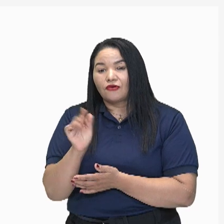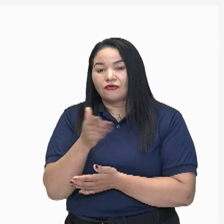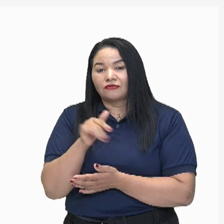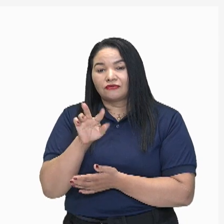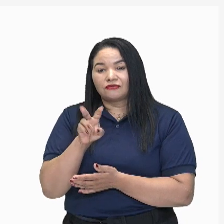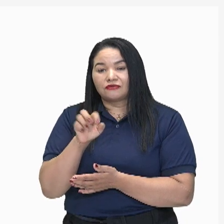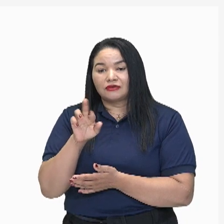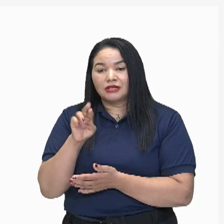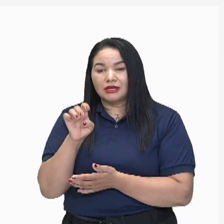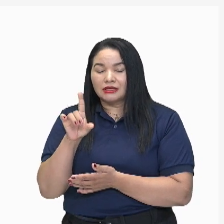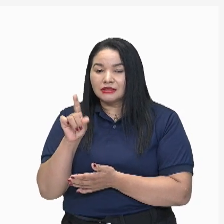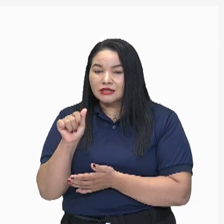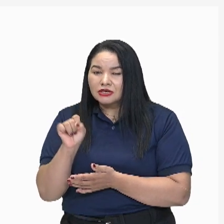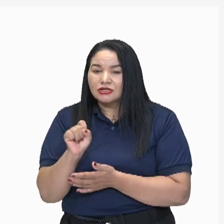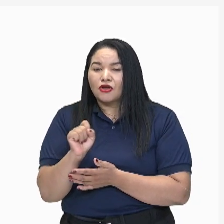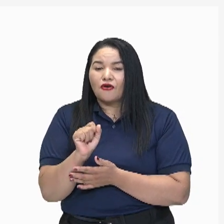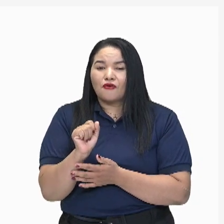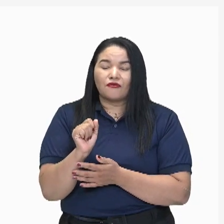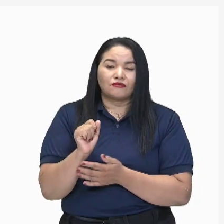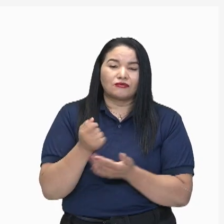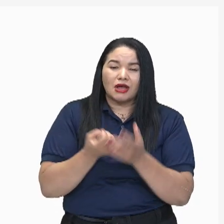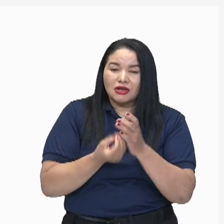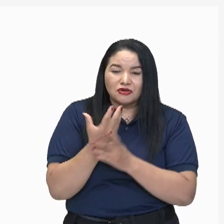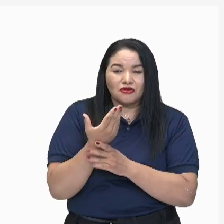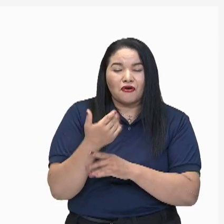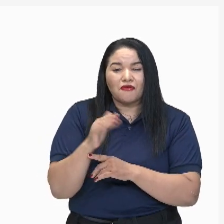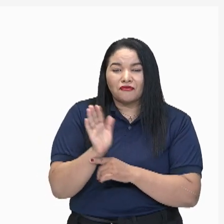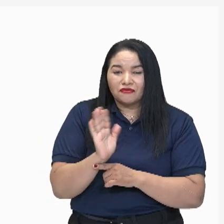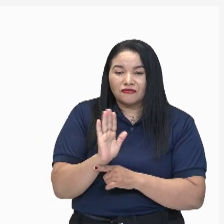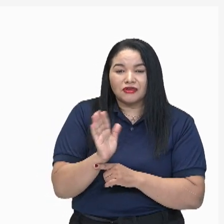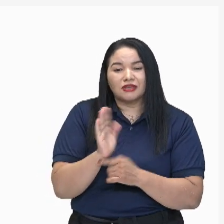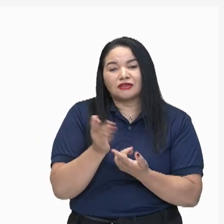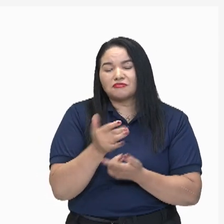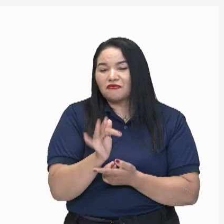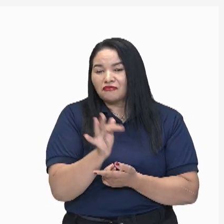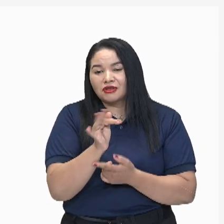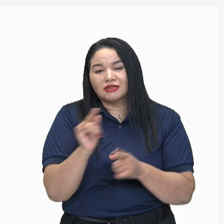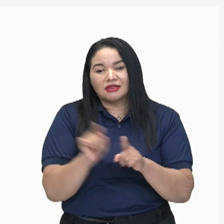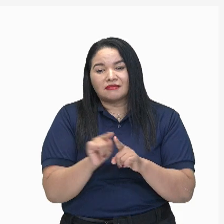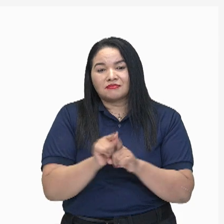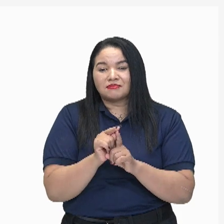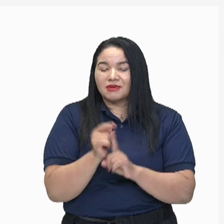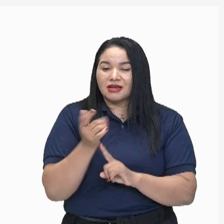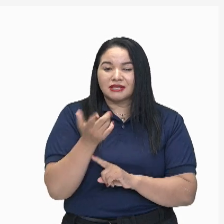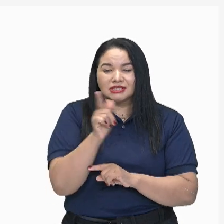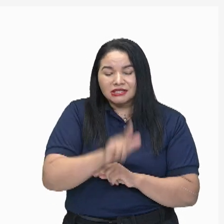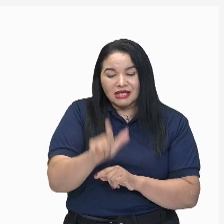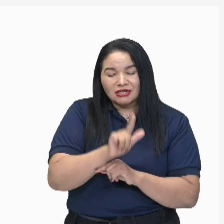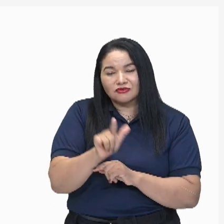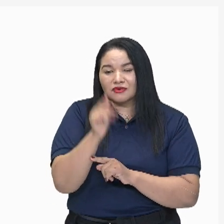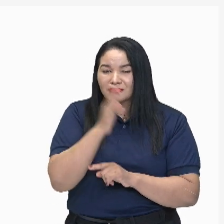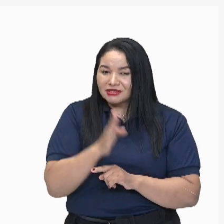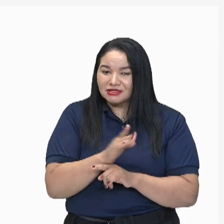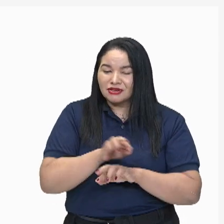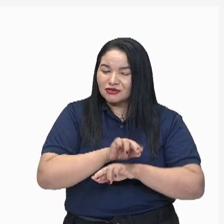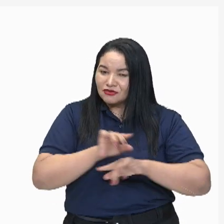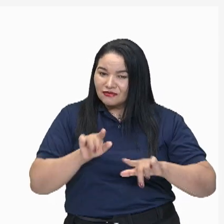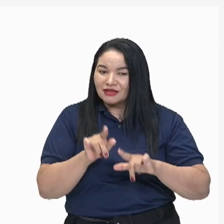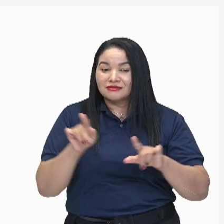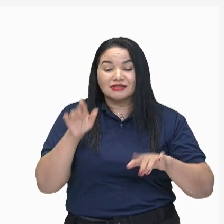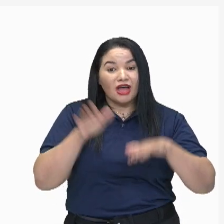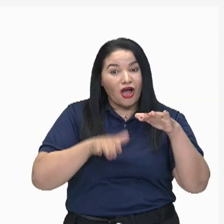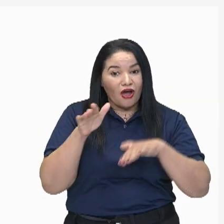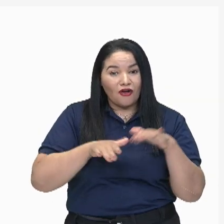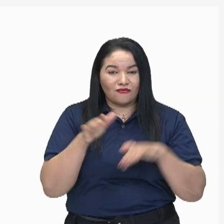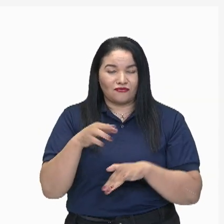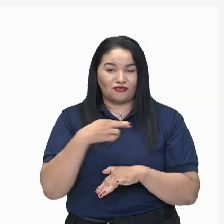filmes futuristas, mas se baseando na obra, e é considerado uma das obras mais importantes da literatura brasileira, talvez o maior